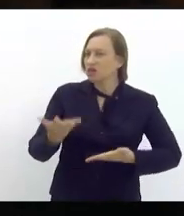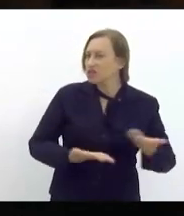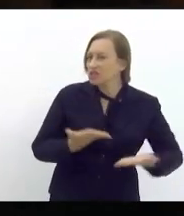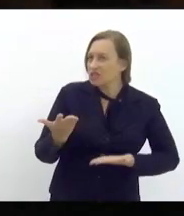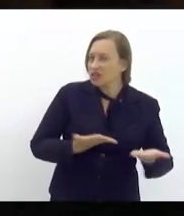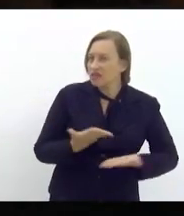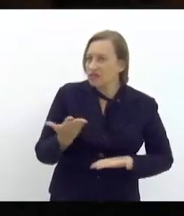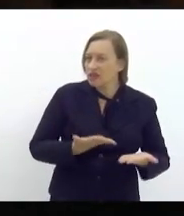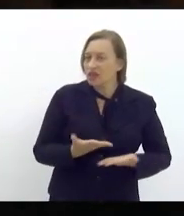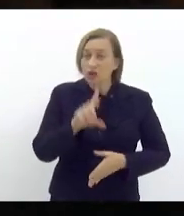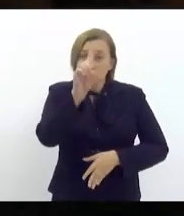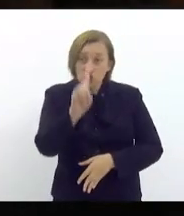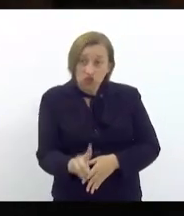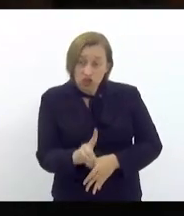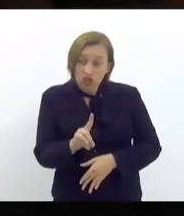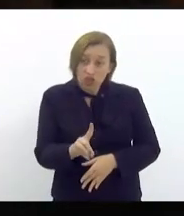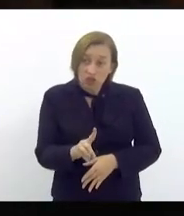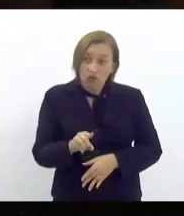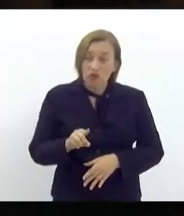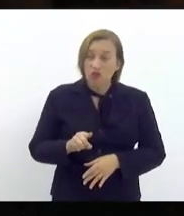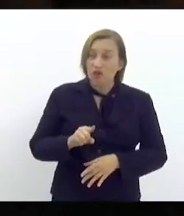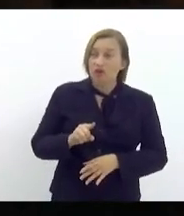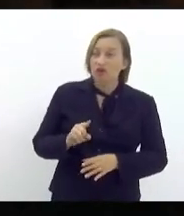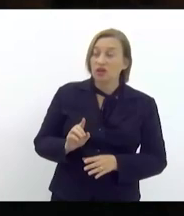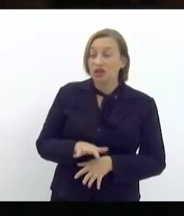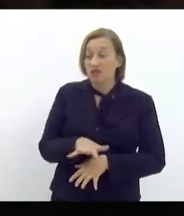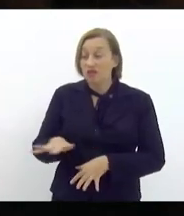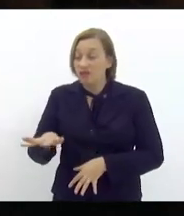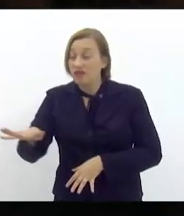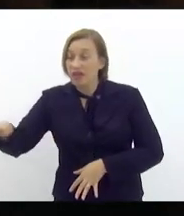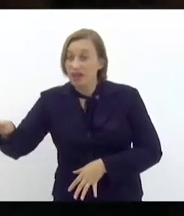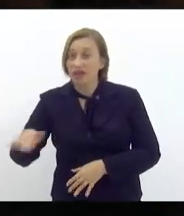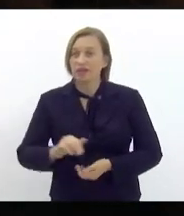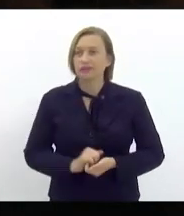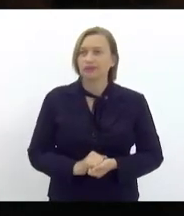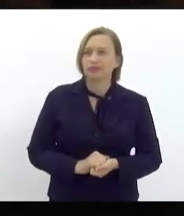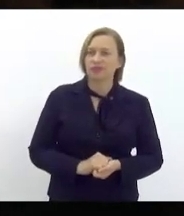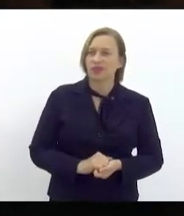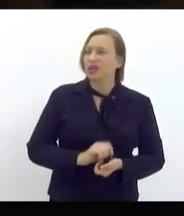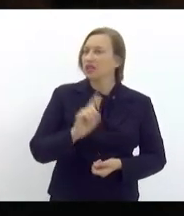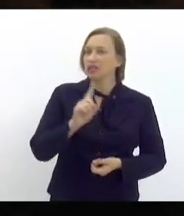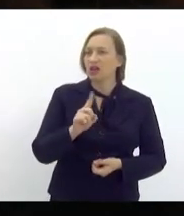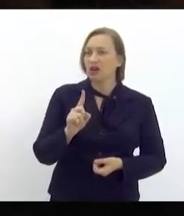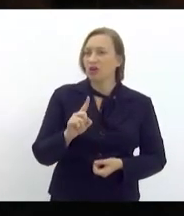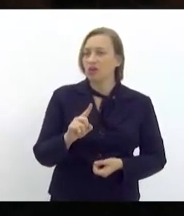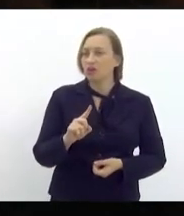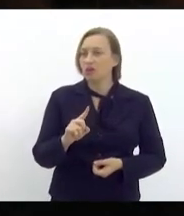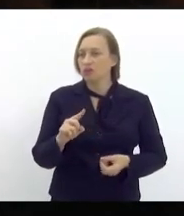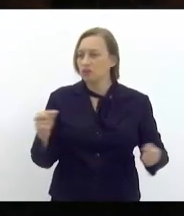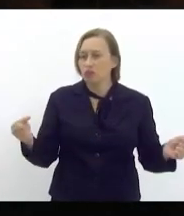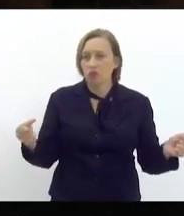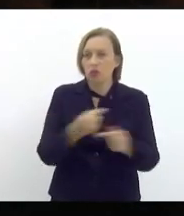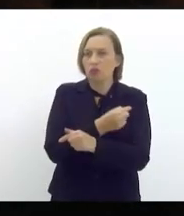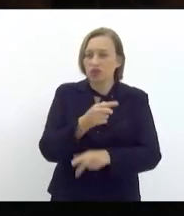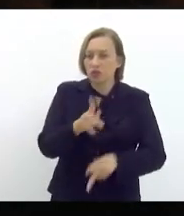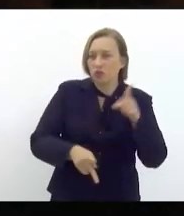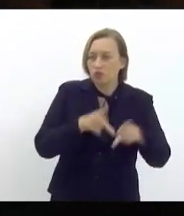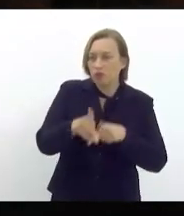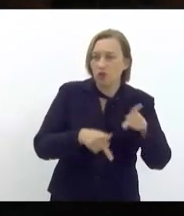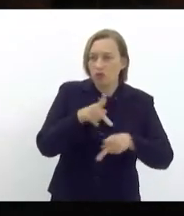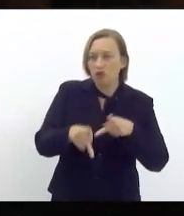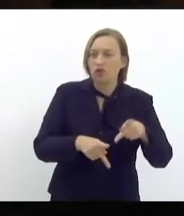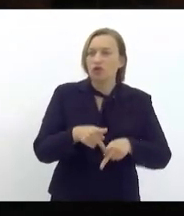para garantia de direitos lá nos territórios ou seja automaticamente ela não serve a população fluminense